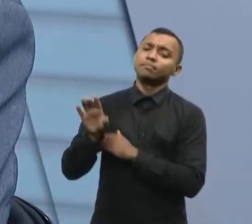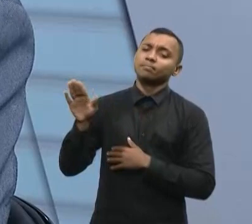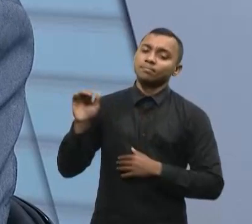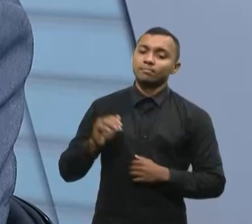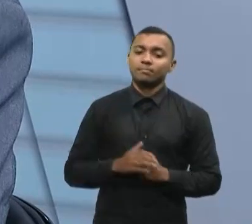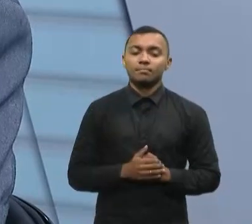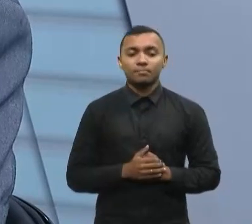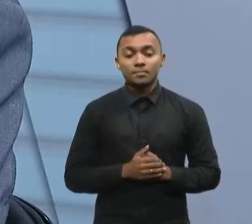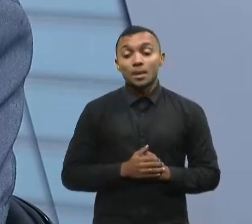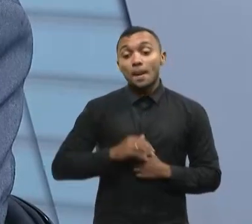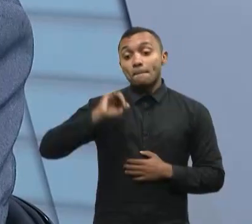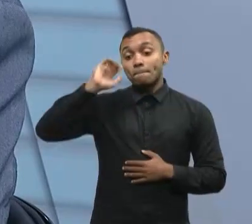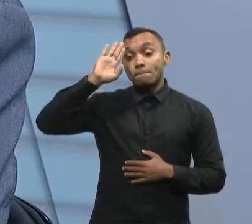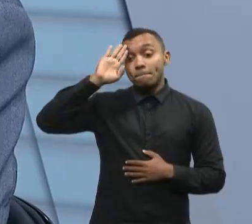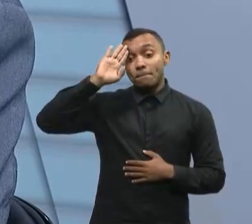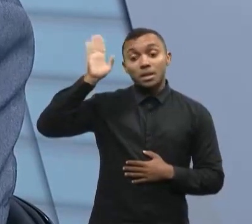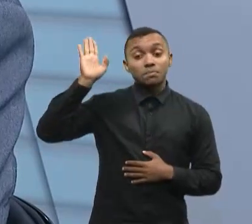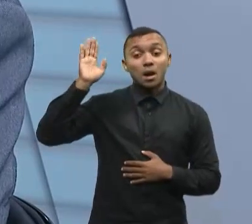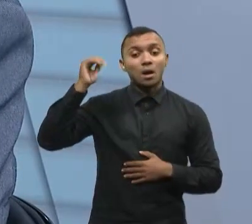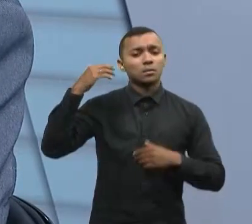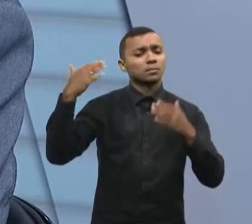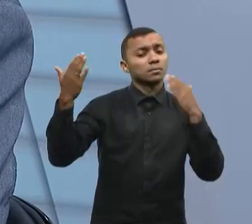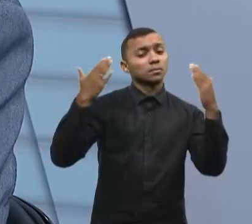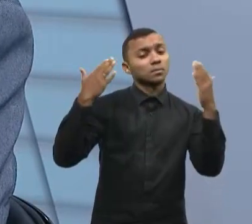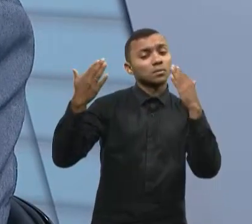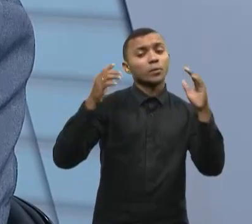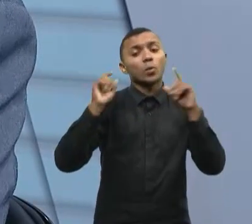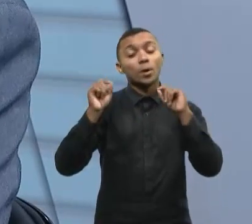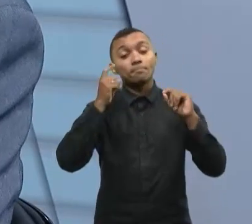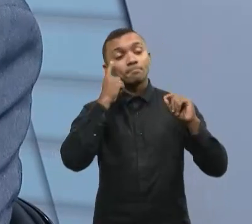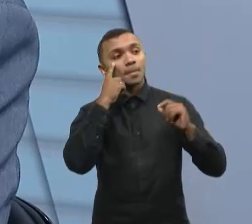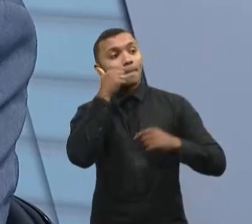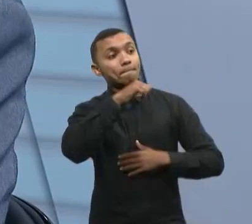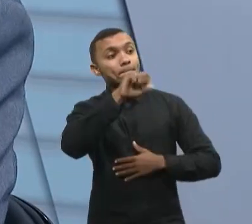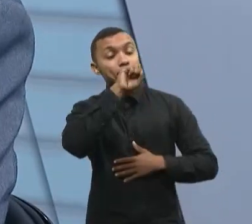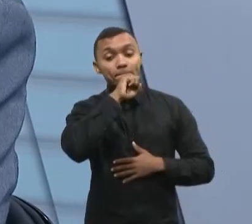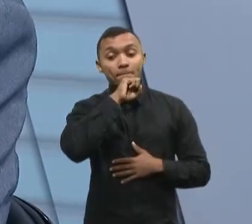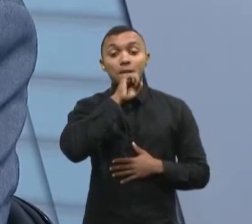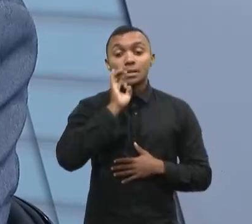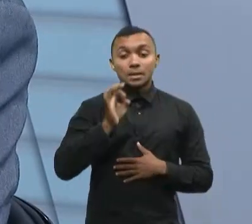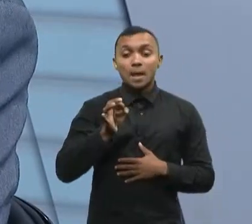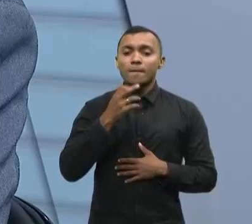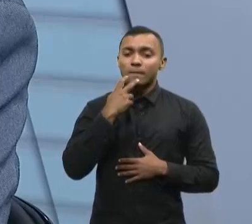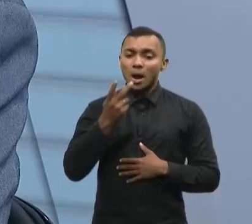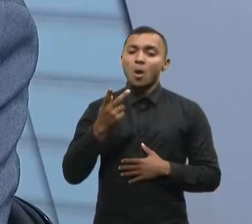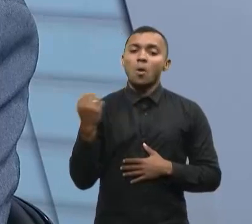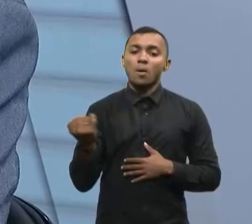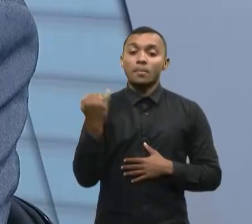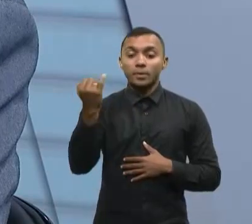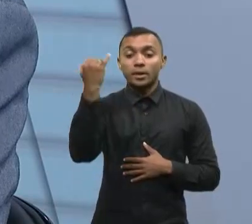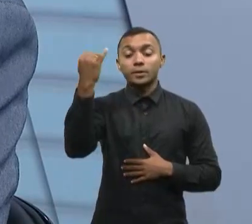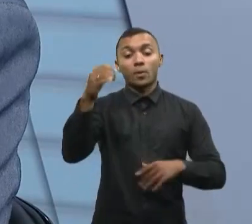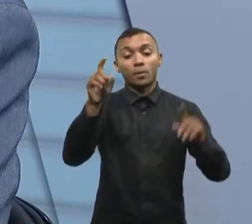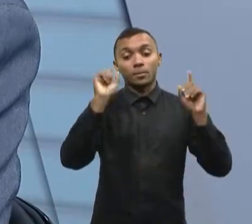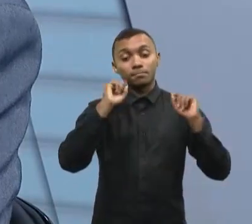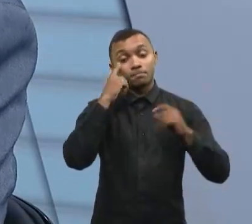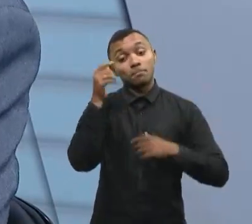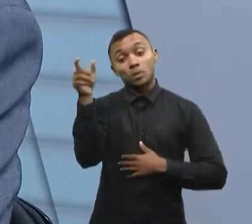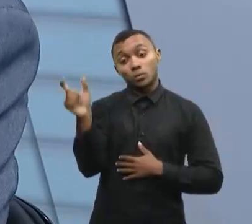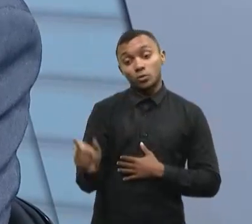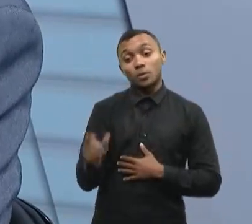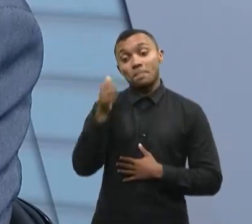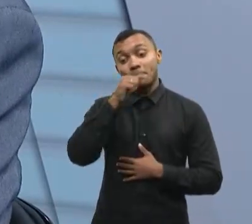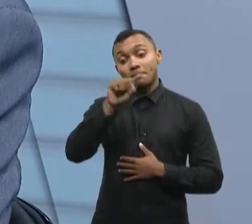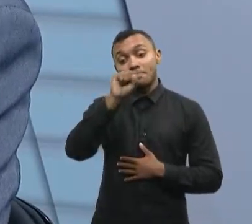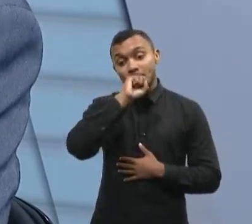é a principal dúvida que a mãe, porque você falou algo muito importante, né? Quer dizer, você é mãe,